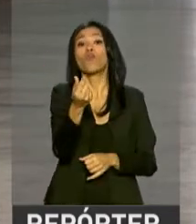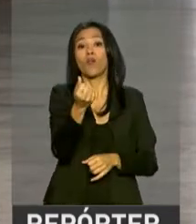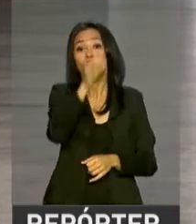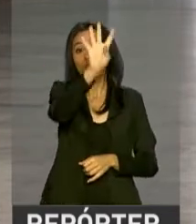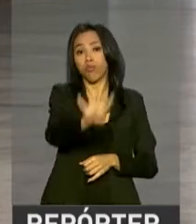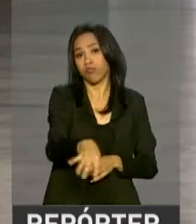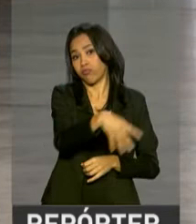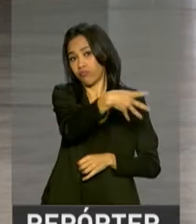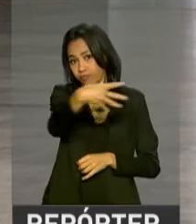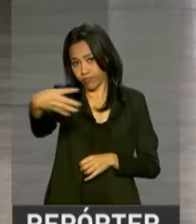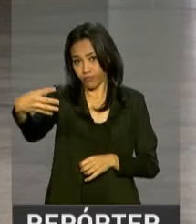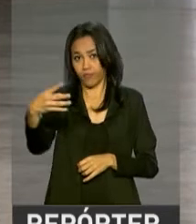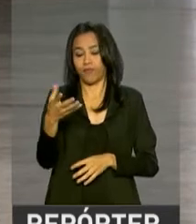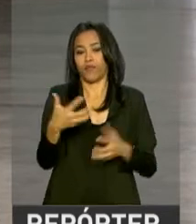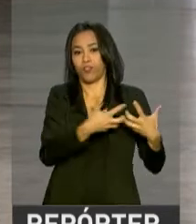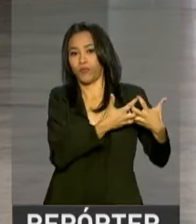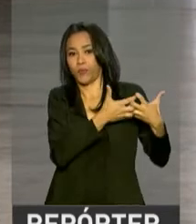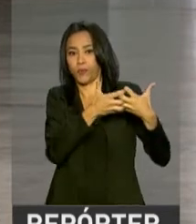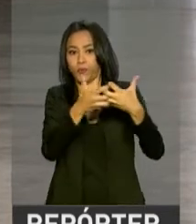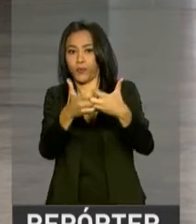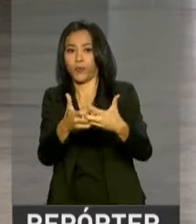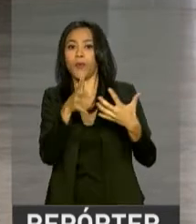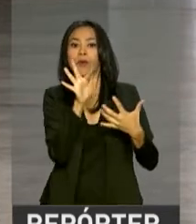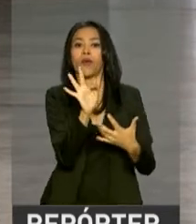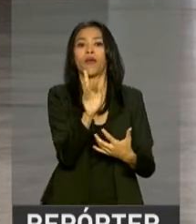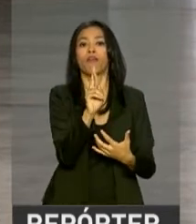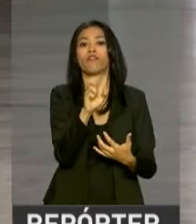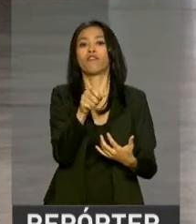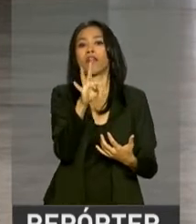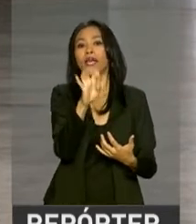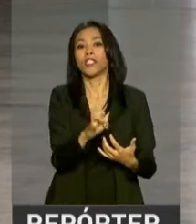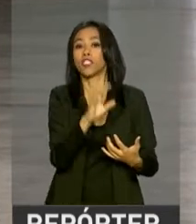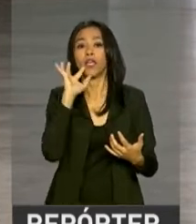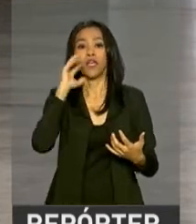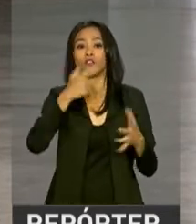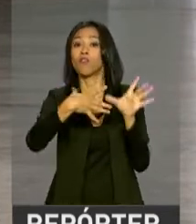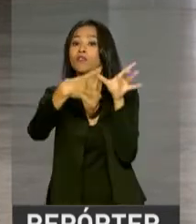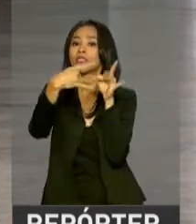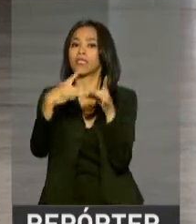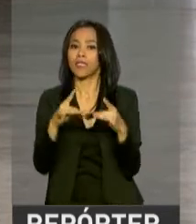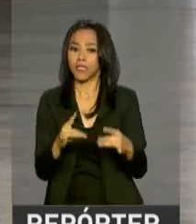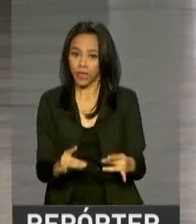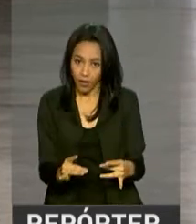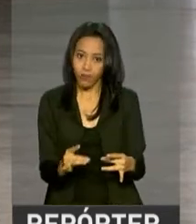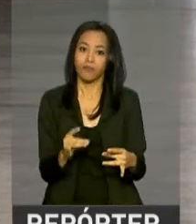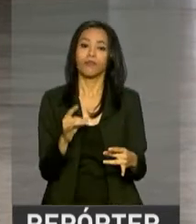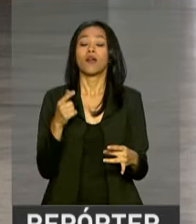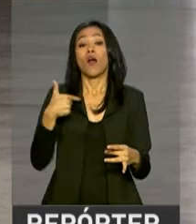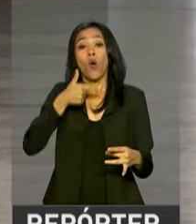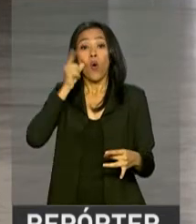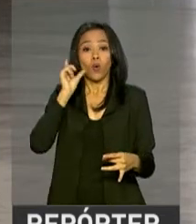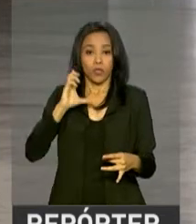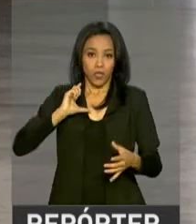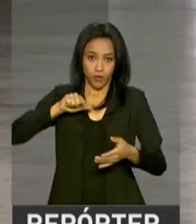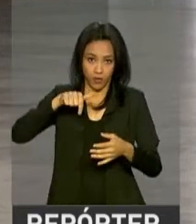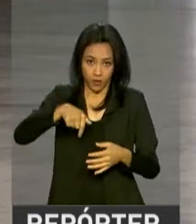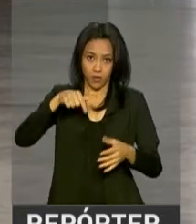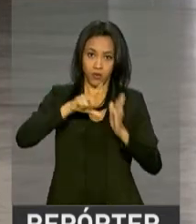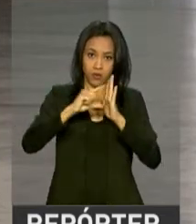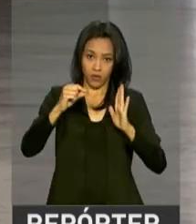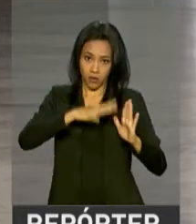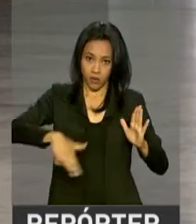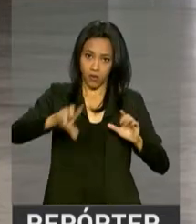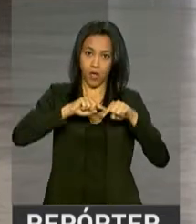fred e agora decidiu detalhar mais esse documento após uma reunião ontem aqui no palácio do planalto com